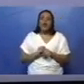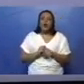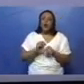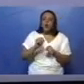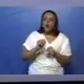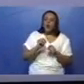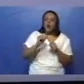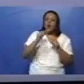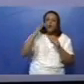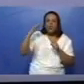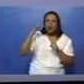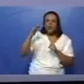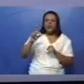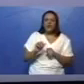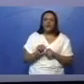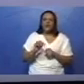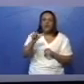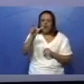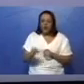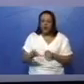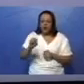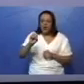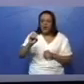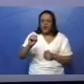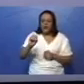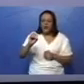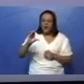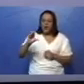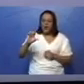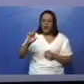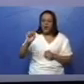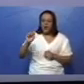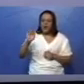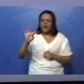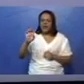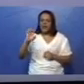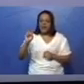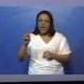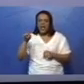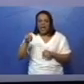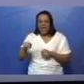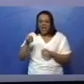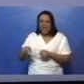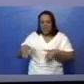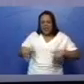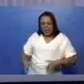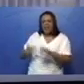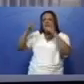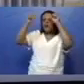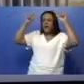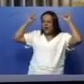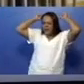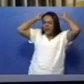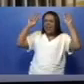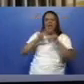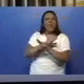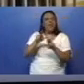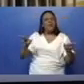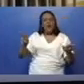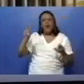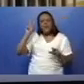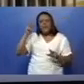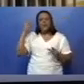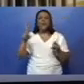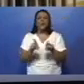Sócrates, era grego. E também as histórias de mitologia que a gente está falando sobre elas, tá? Bom, aqui eu tenho